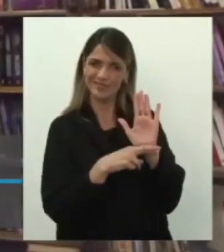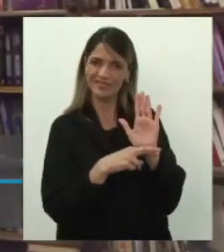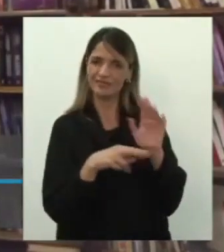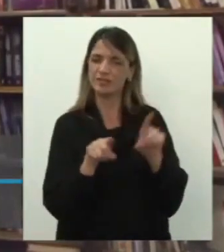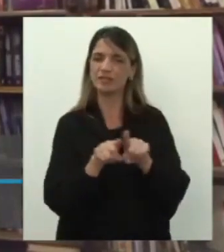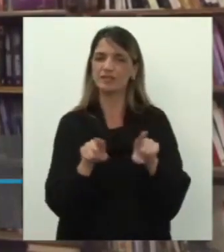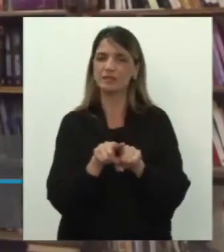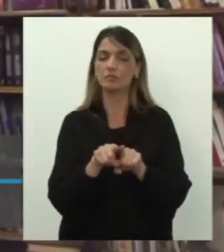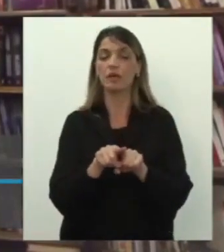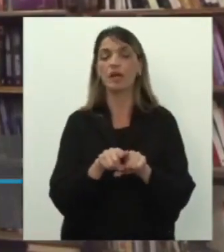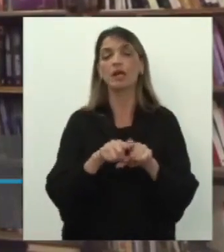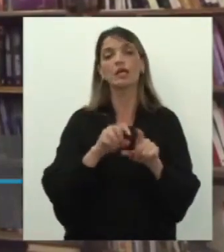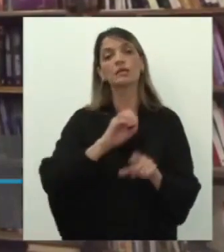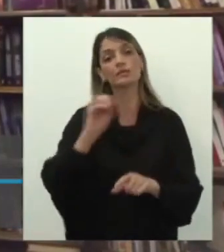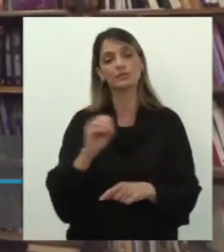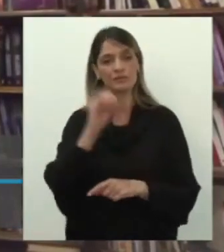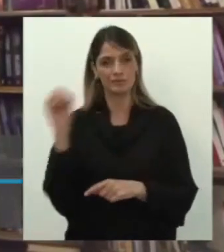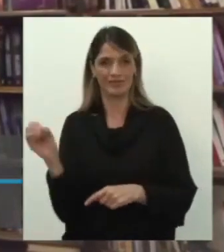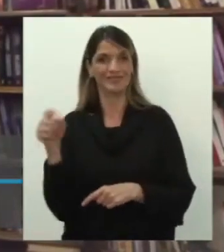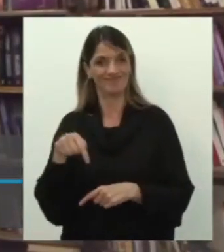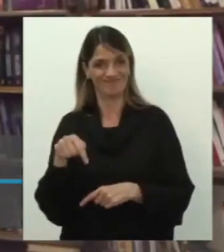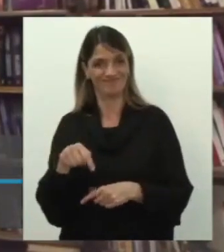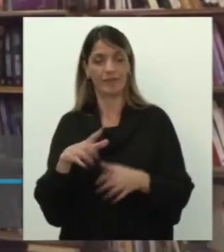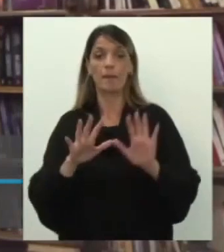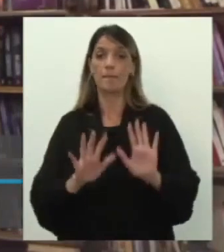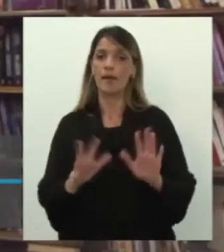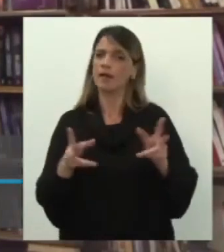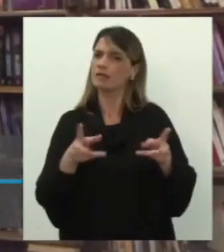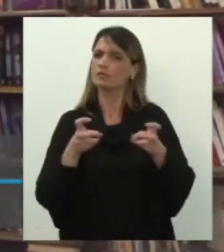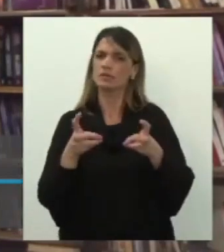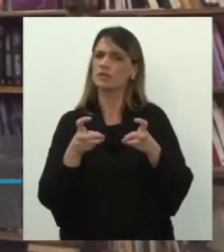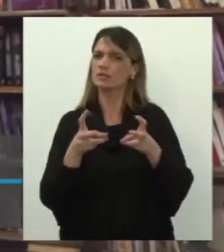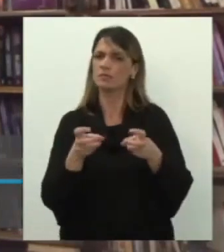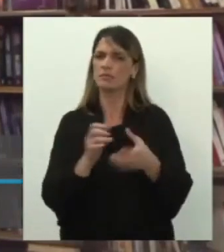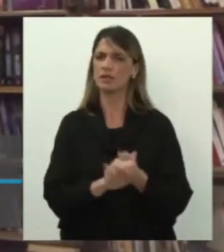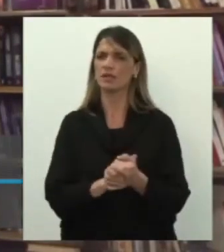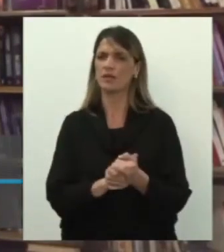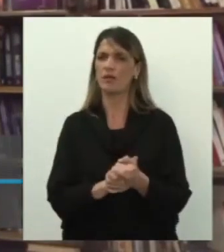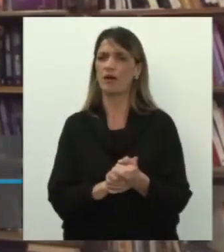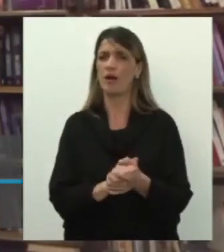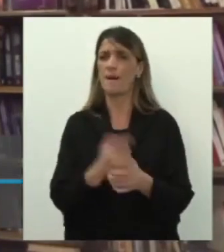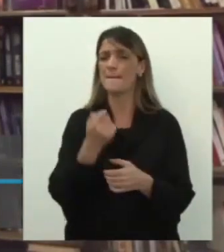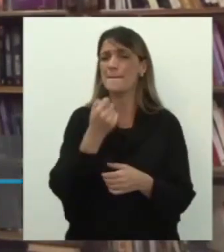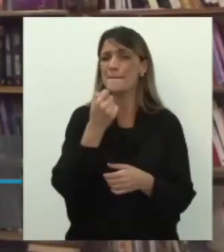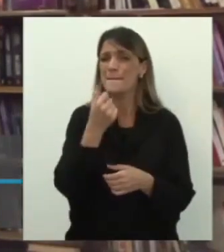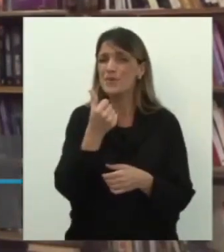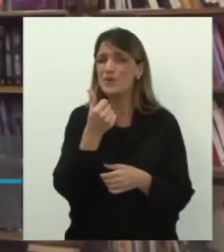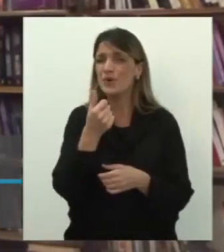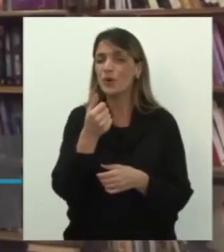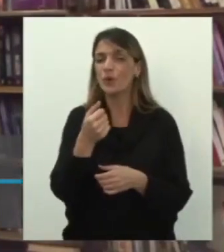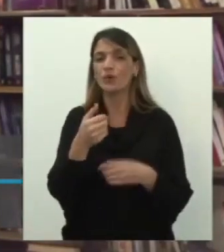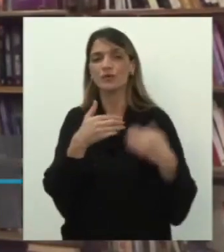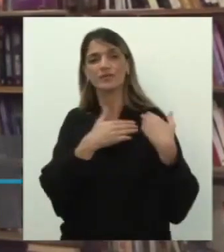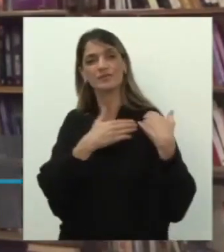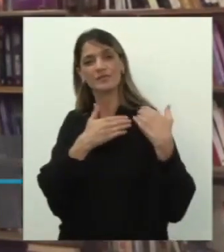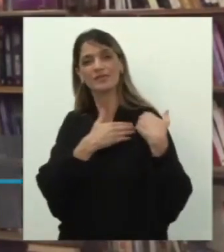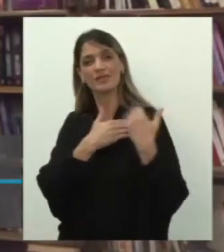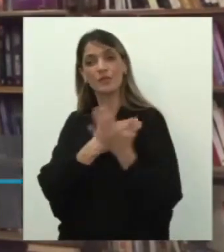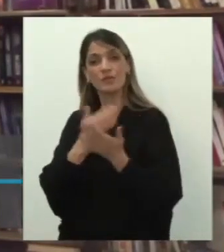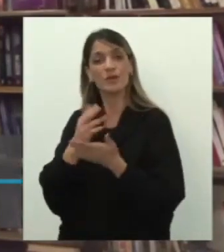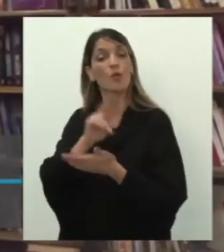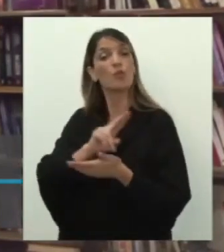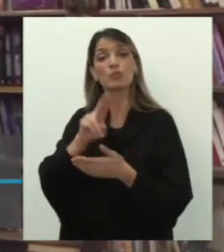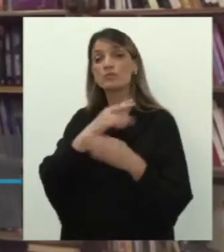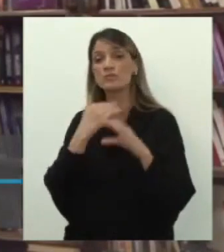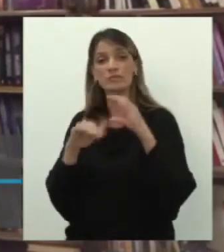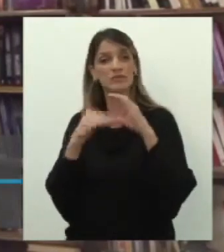Centro de Mídia. Porém, a gente percebeu que poucos pais poucos responsáveis começaram a utilizar esse